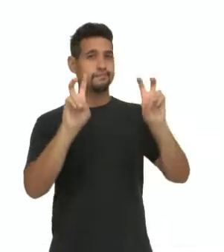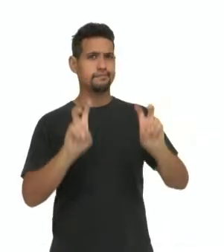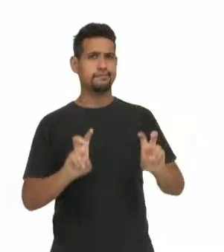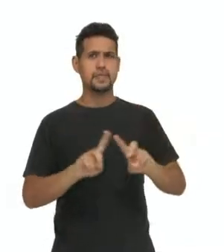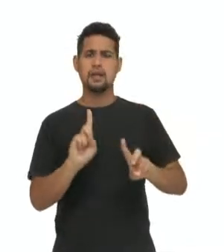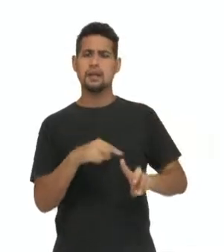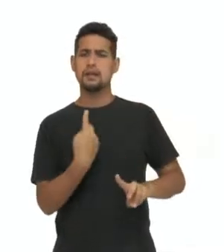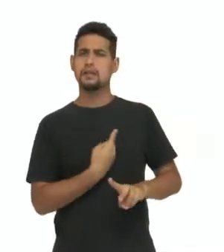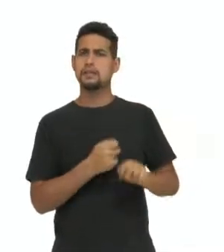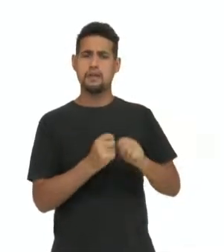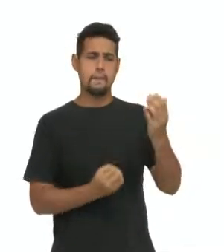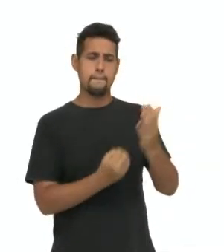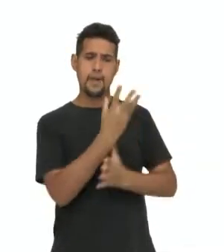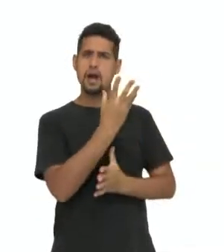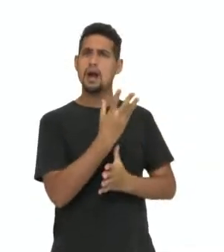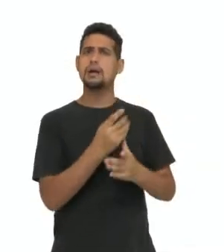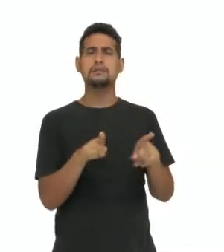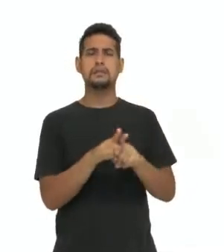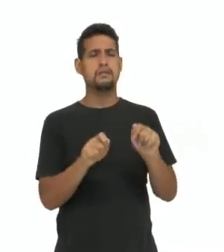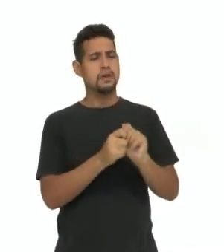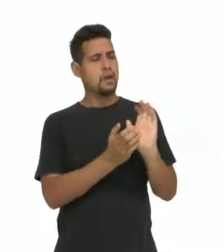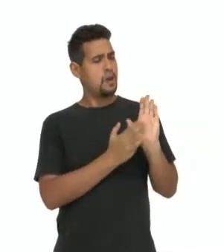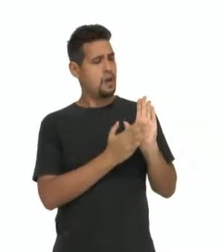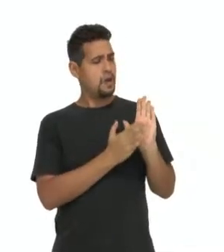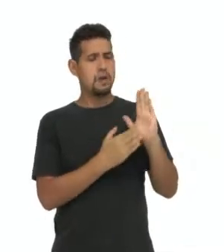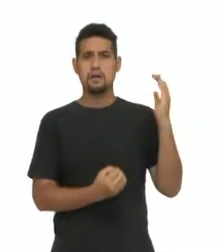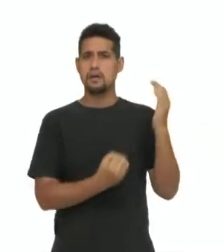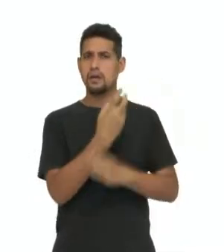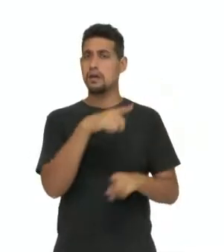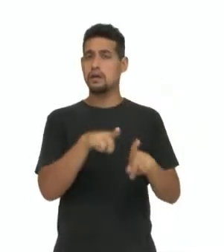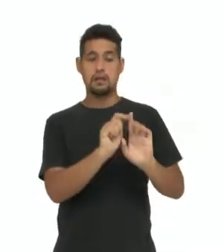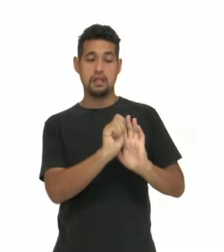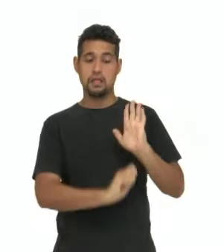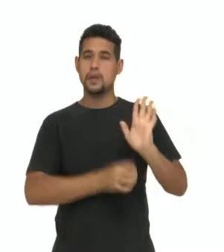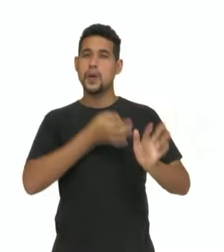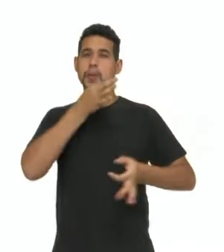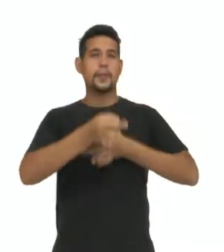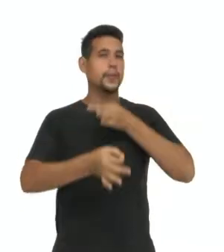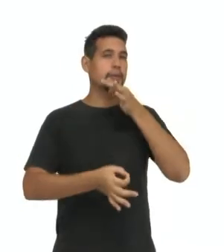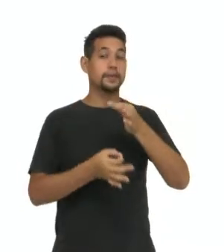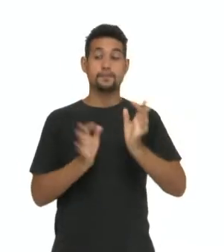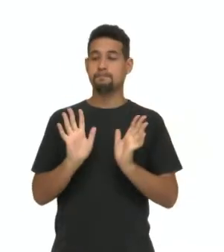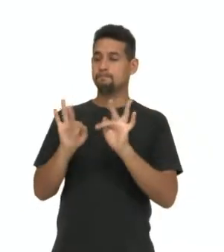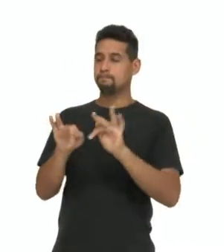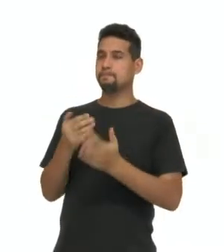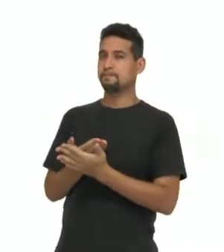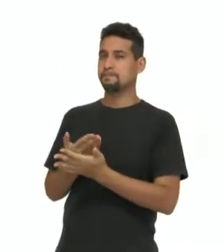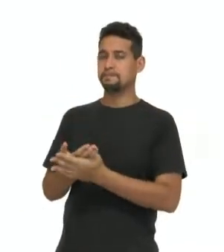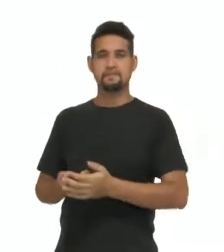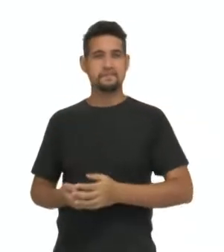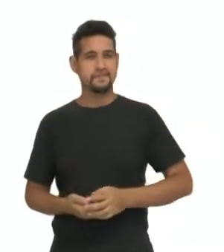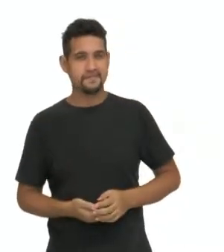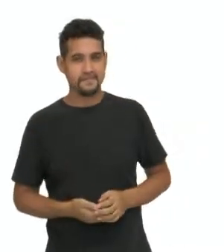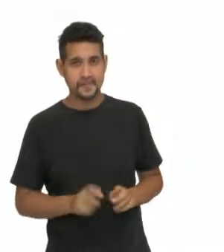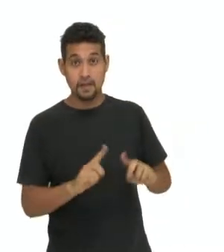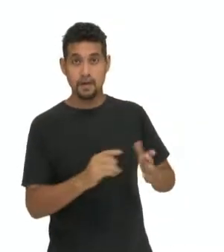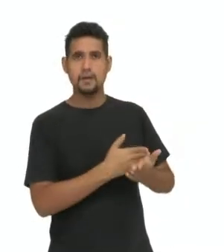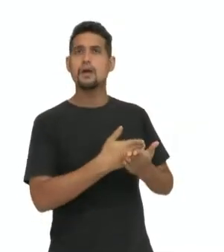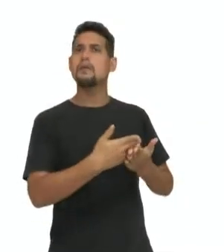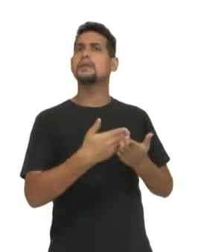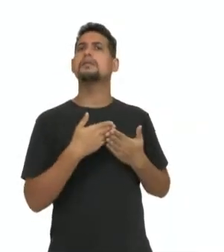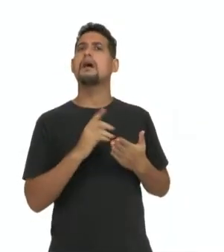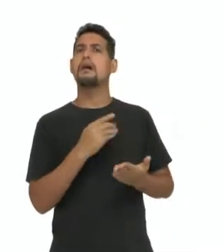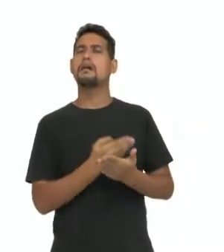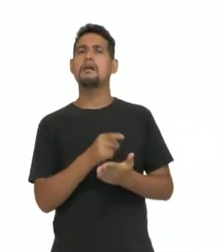E vamos fazer a proposta de produção de um texto opinativo no final da aula. Então, para início de